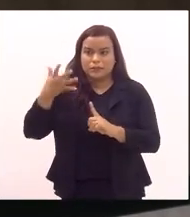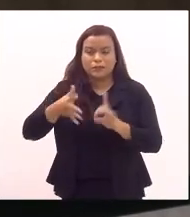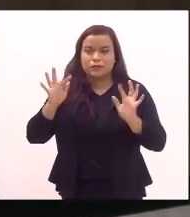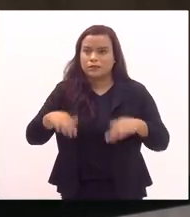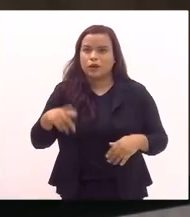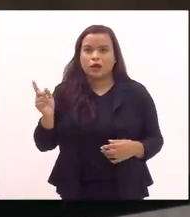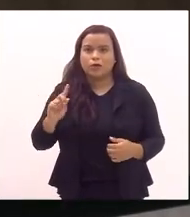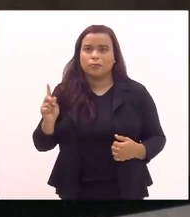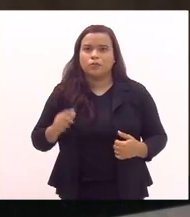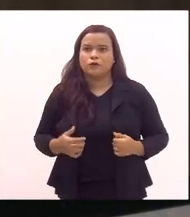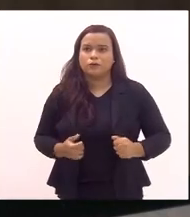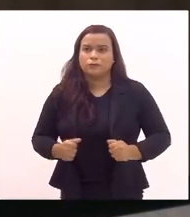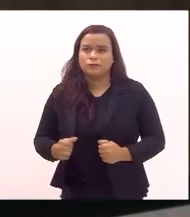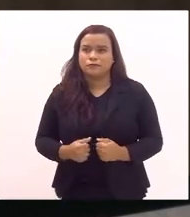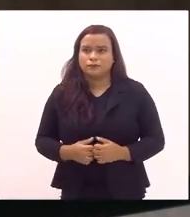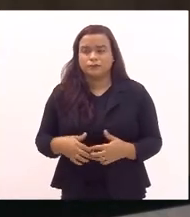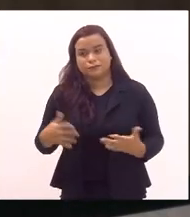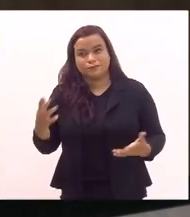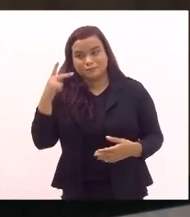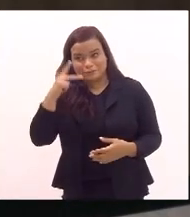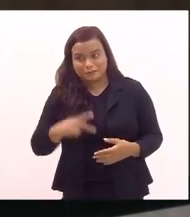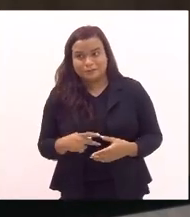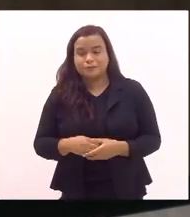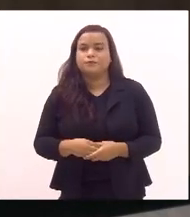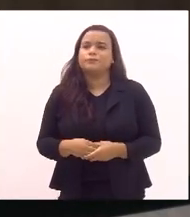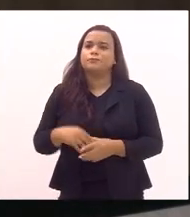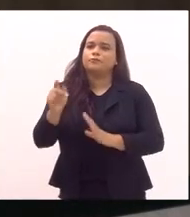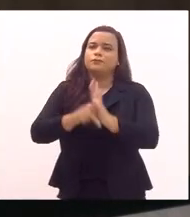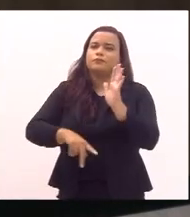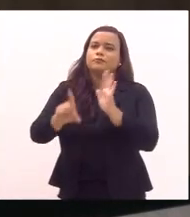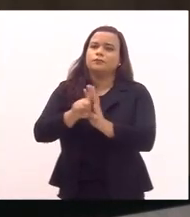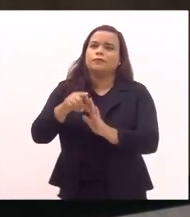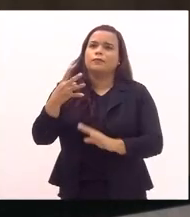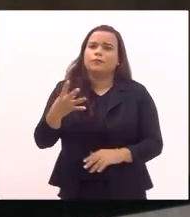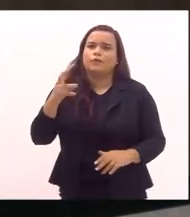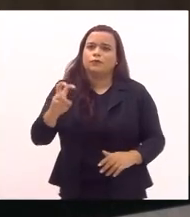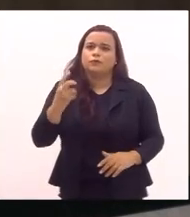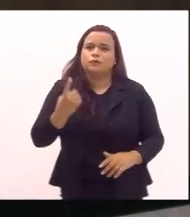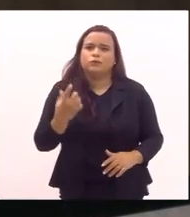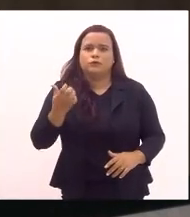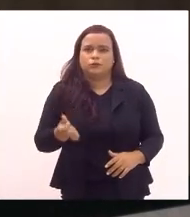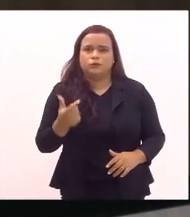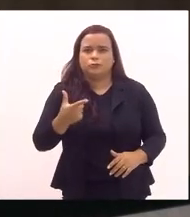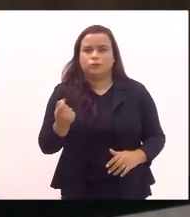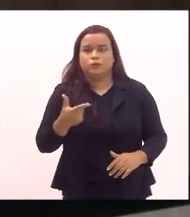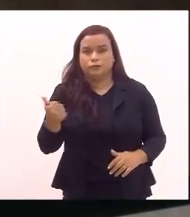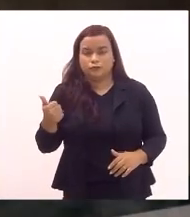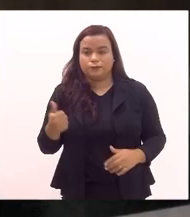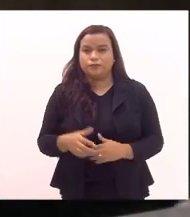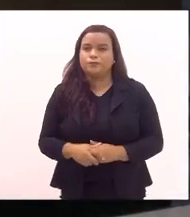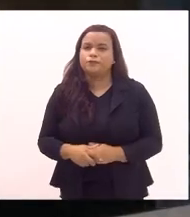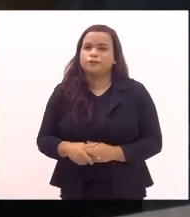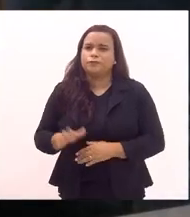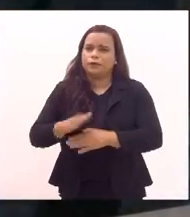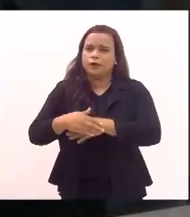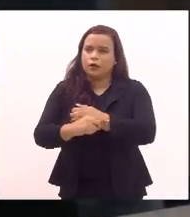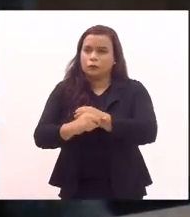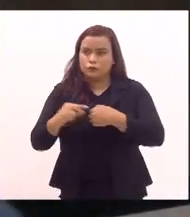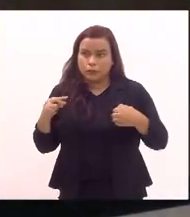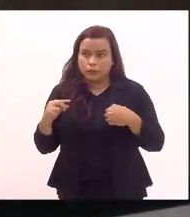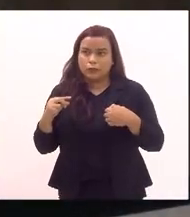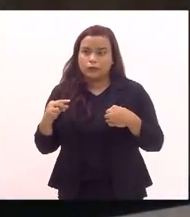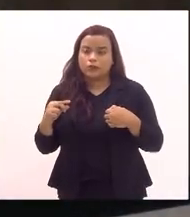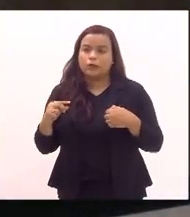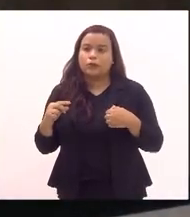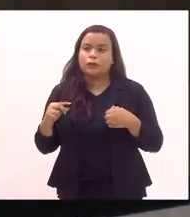acabou se o presidente projeto de lei 4516 de 21 de autoria